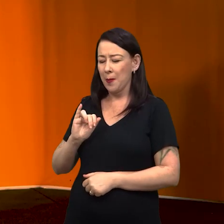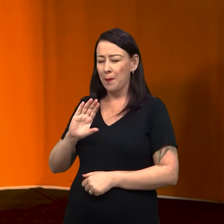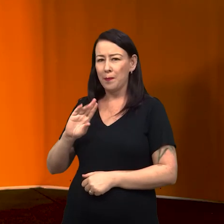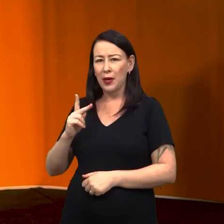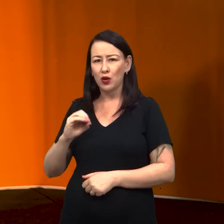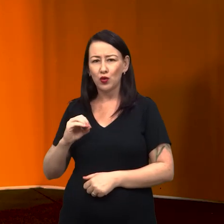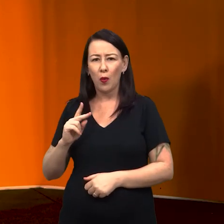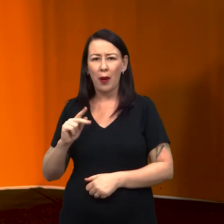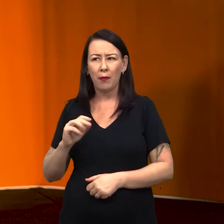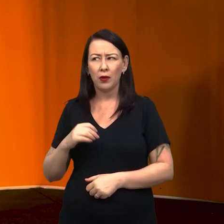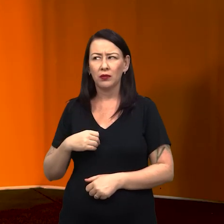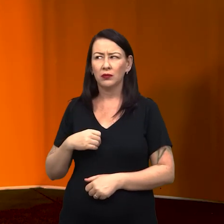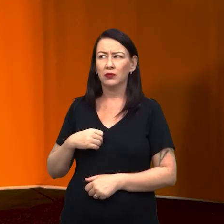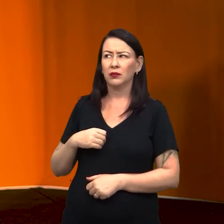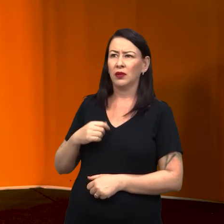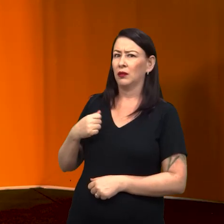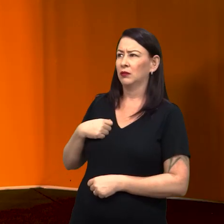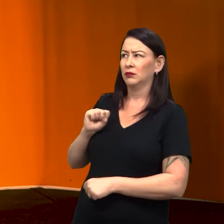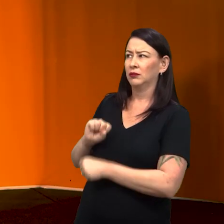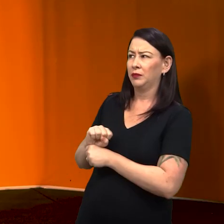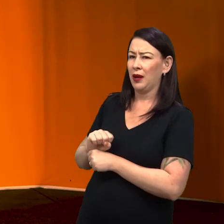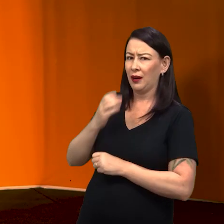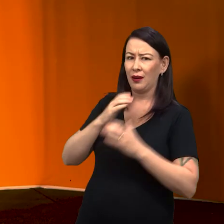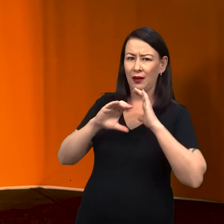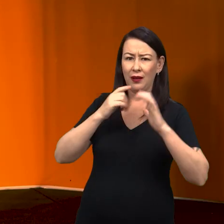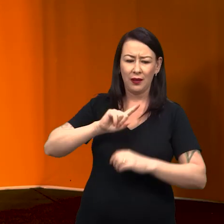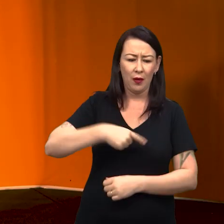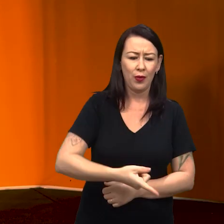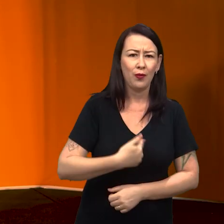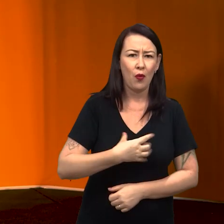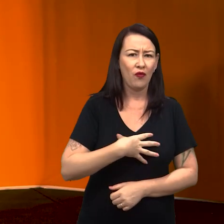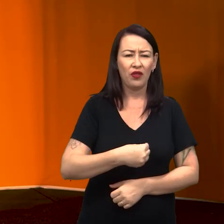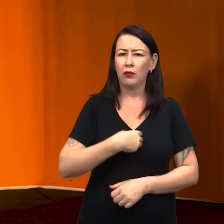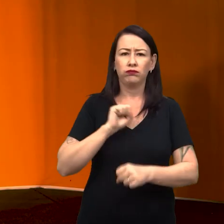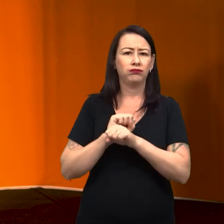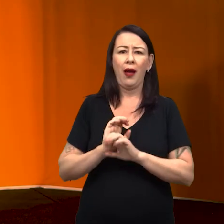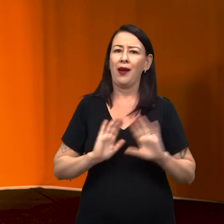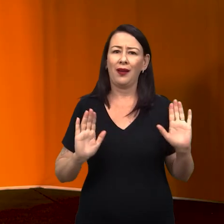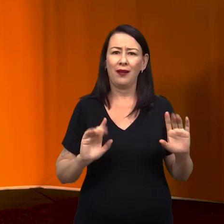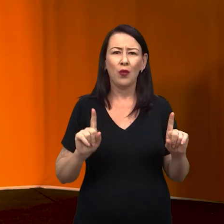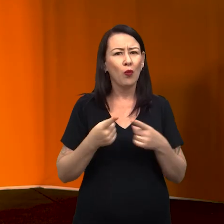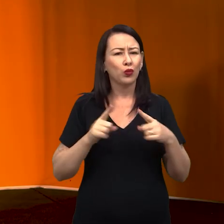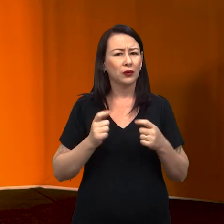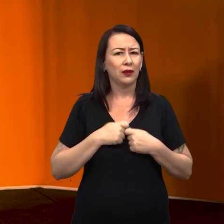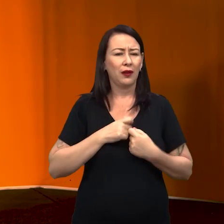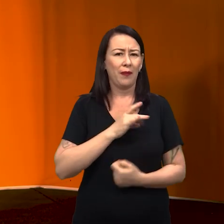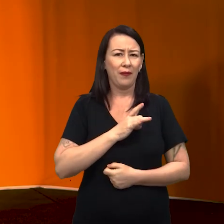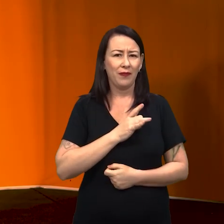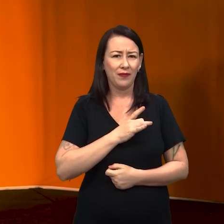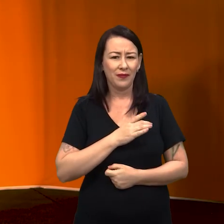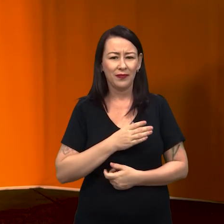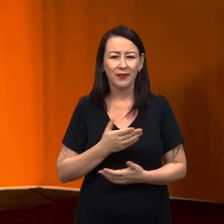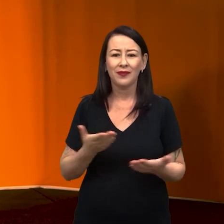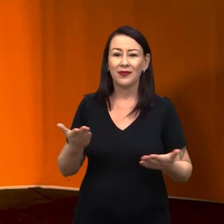cantar. Para os meus filhos, para os meus sobrinhos que eu cantava antes, parei de cantar. E aí você está me dando quase que um puxão de